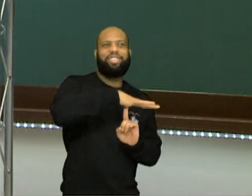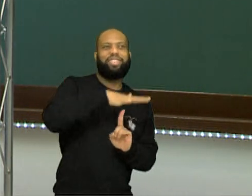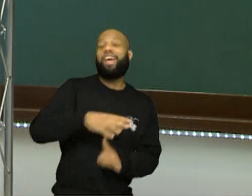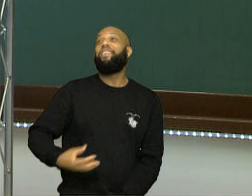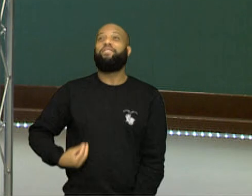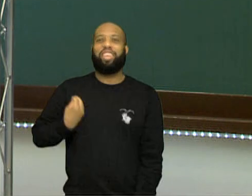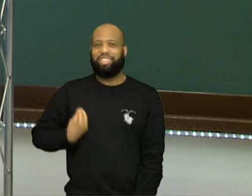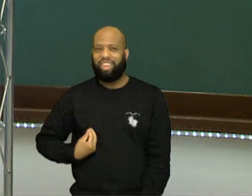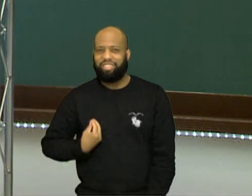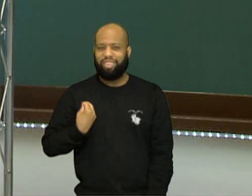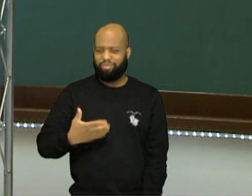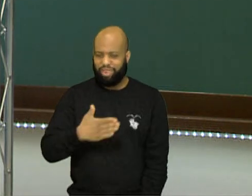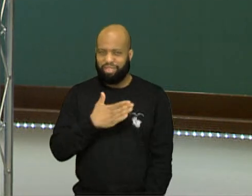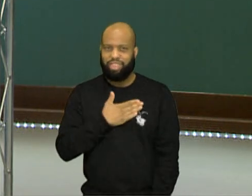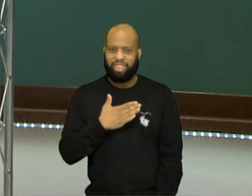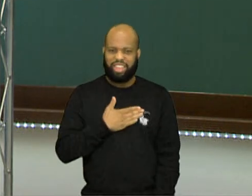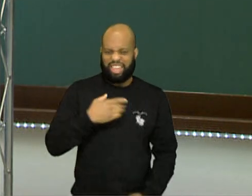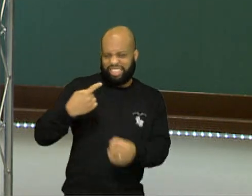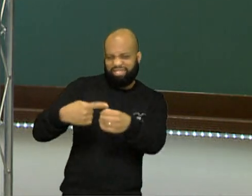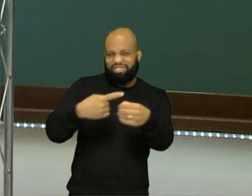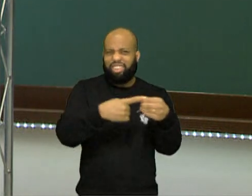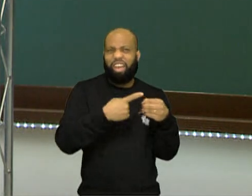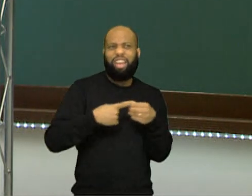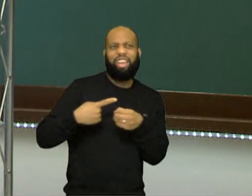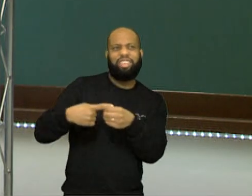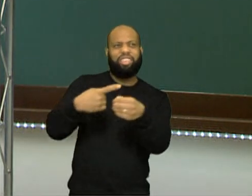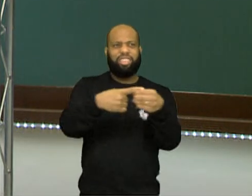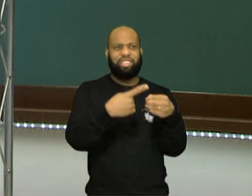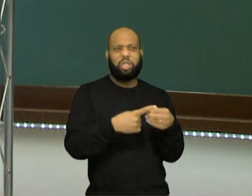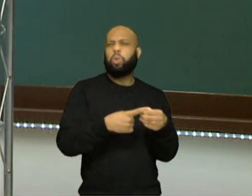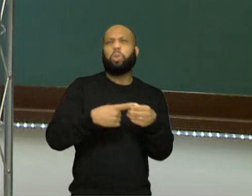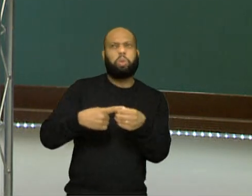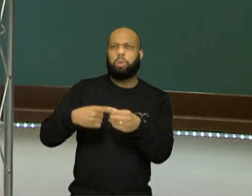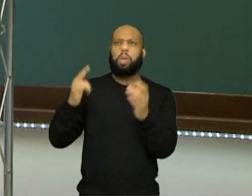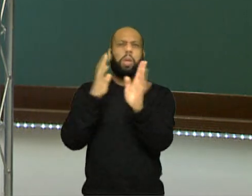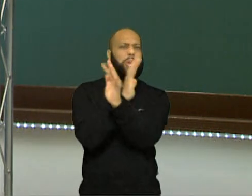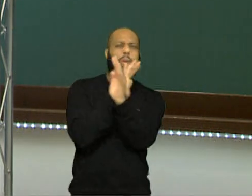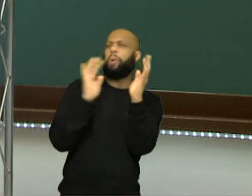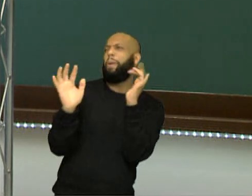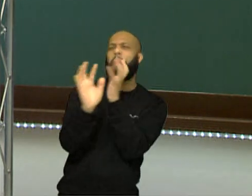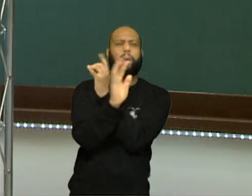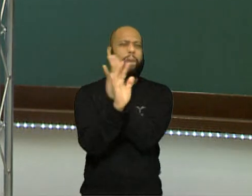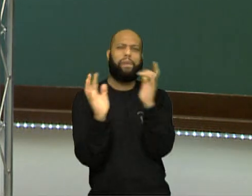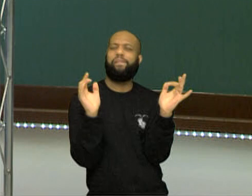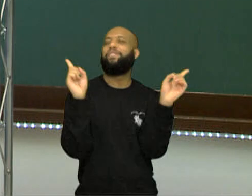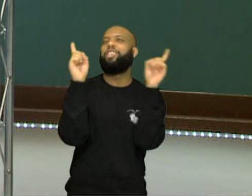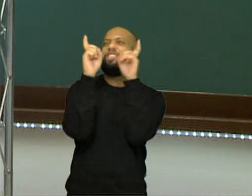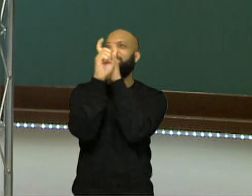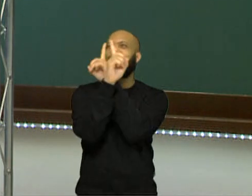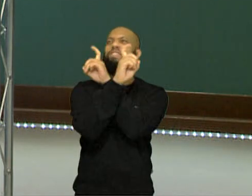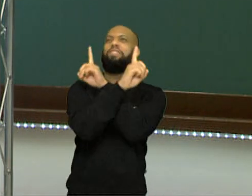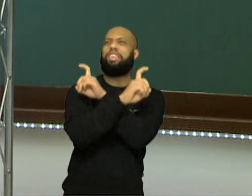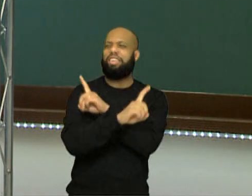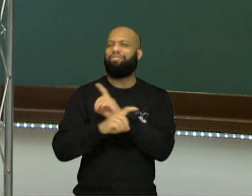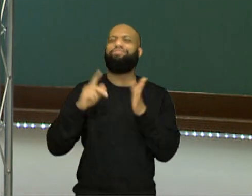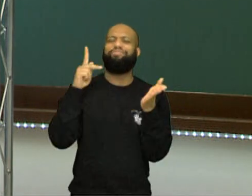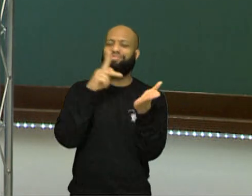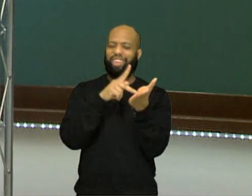A vida pra mim na cidade grande tá difícil pra